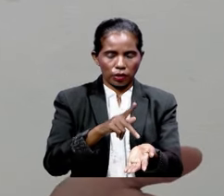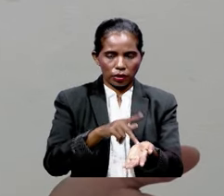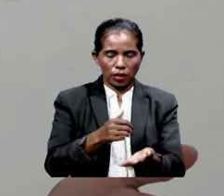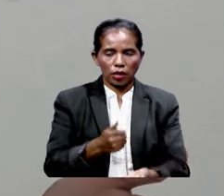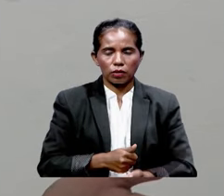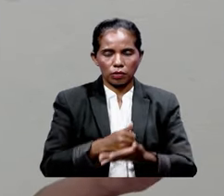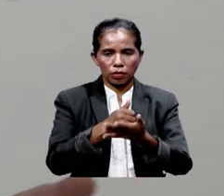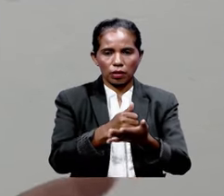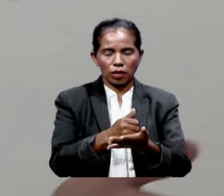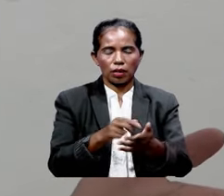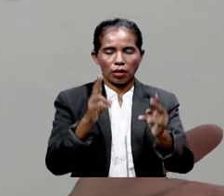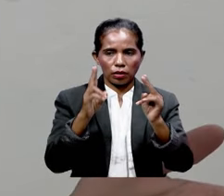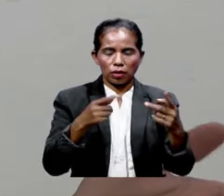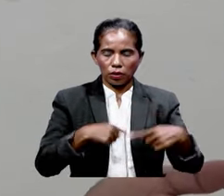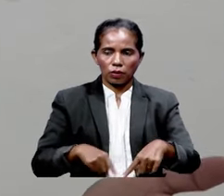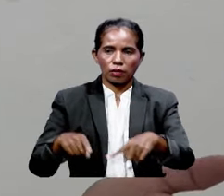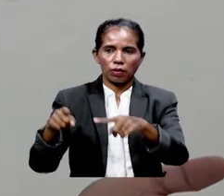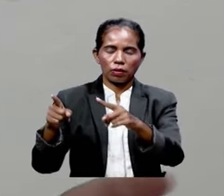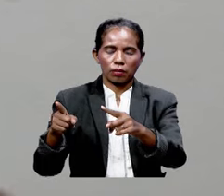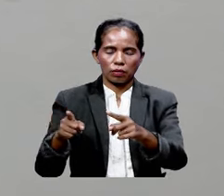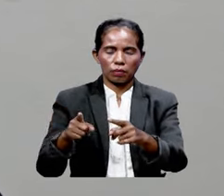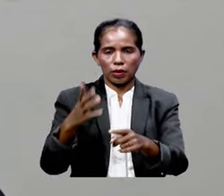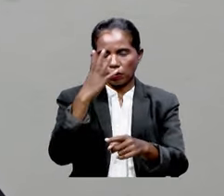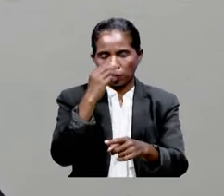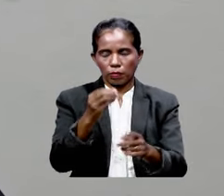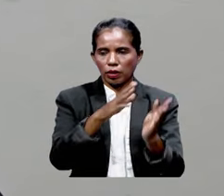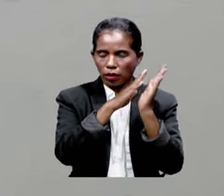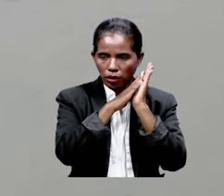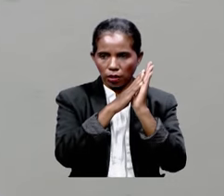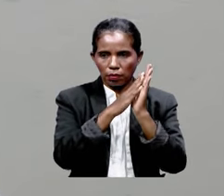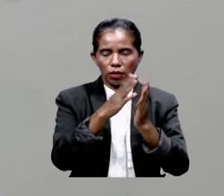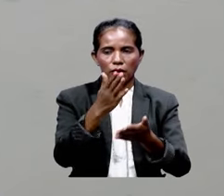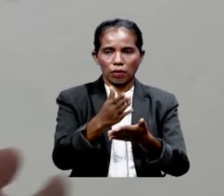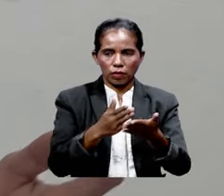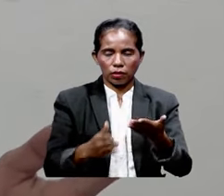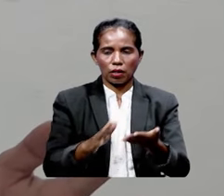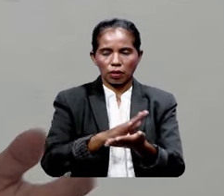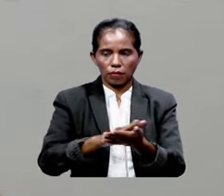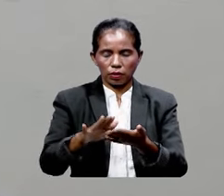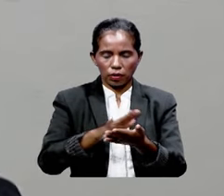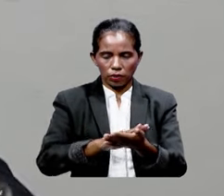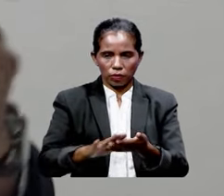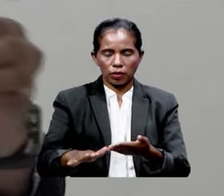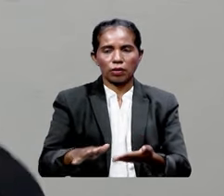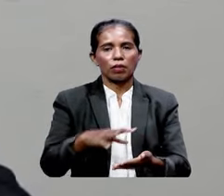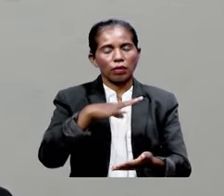va fobai sa va facilidade saule kua tene o sartalin hamos tie força ne